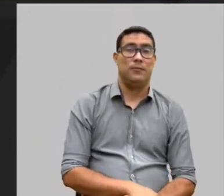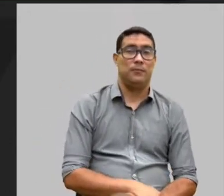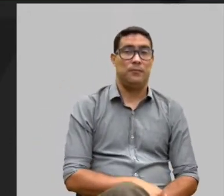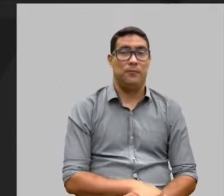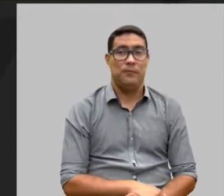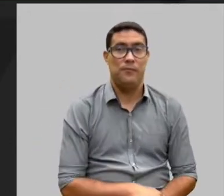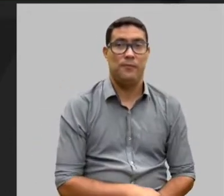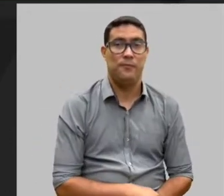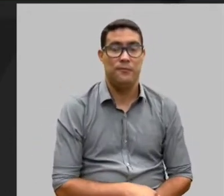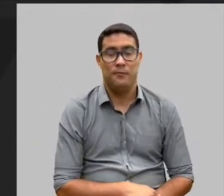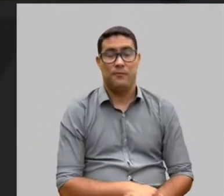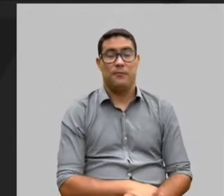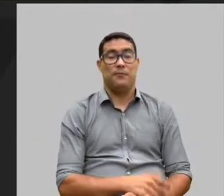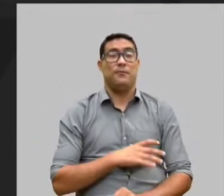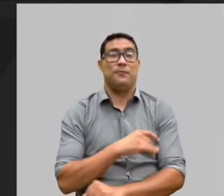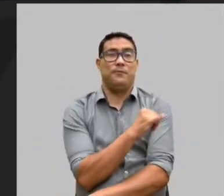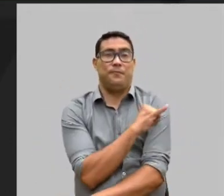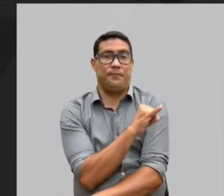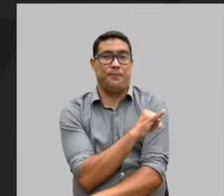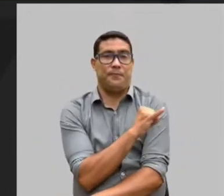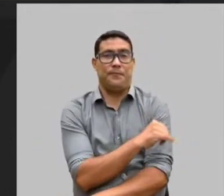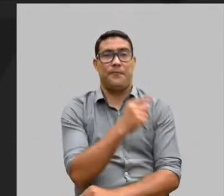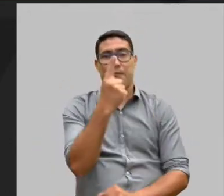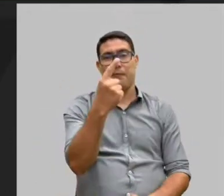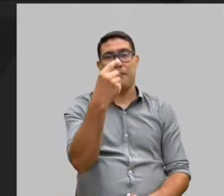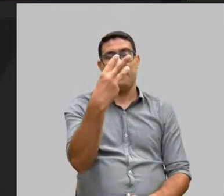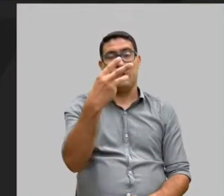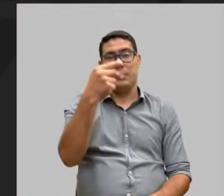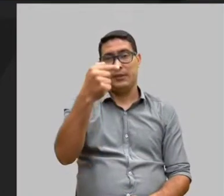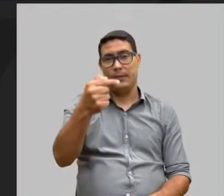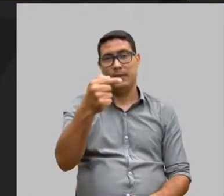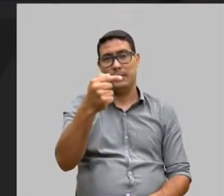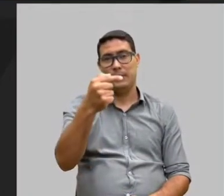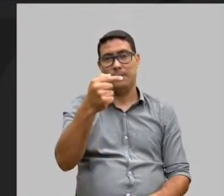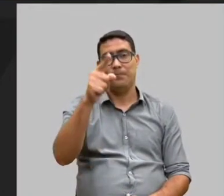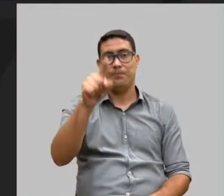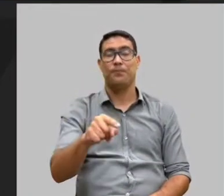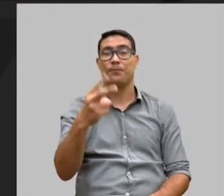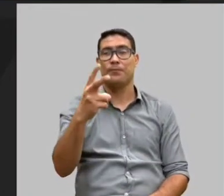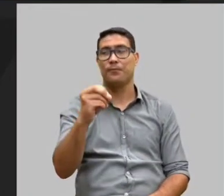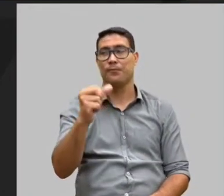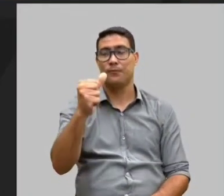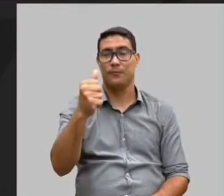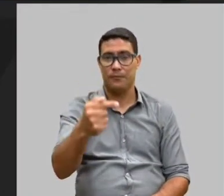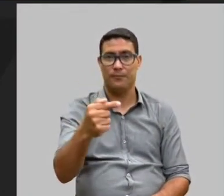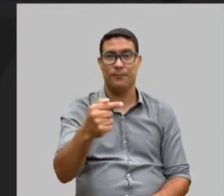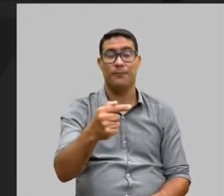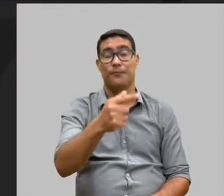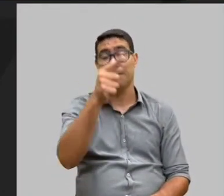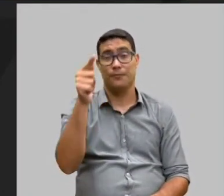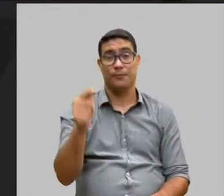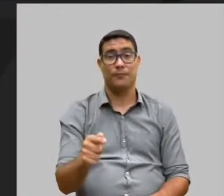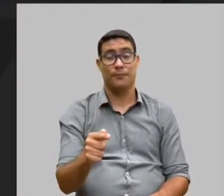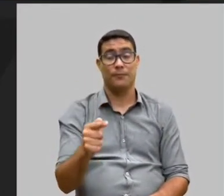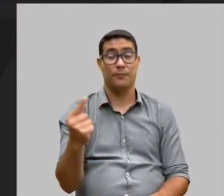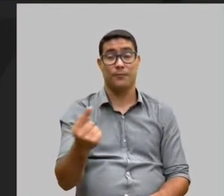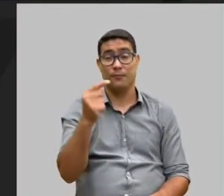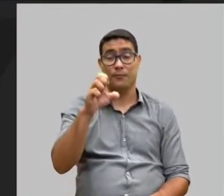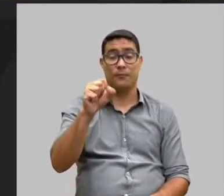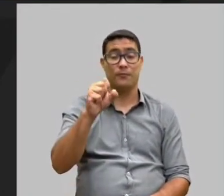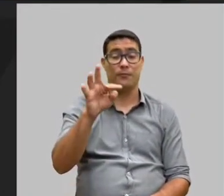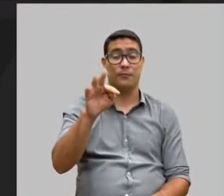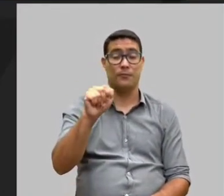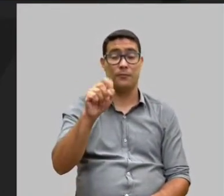nós temos aqui Rio de Janeiro cresceu de 137 porque eu coloquei 2017 de Janeiro 2017 Rio de Janeiro foi o primeiro estado aderiu ao